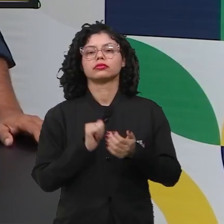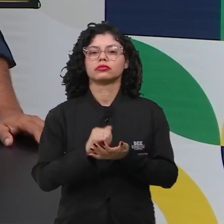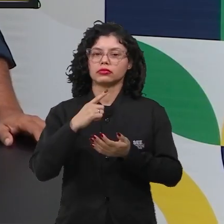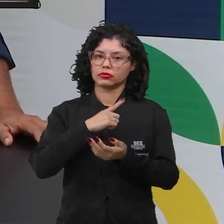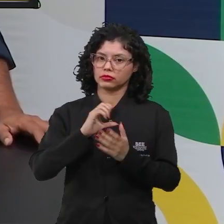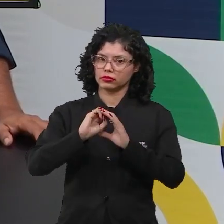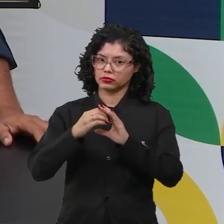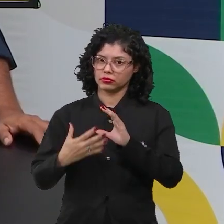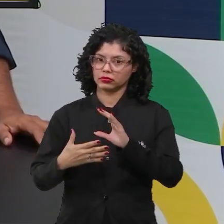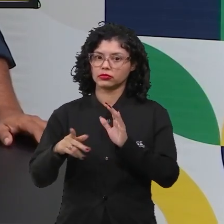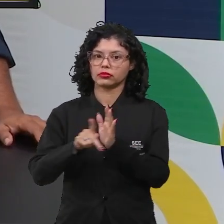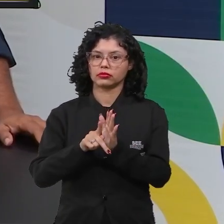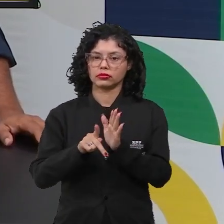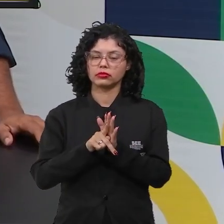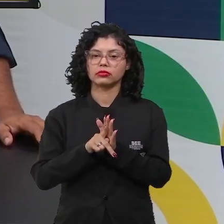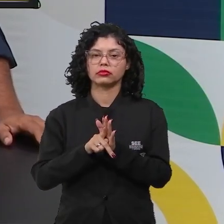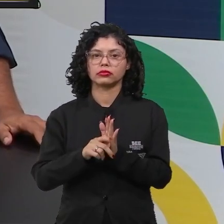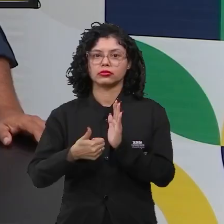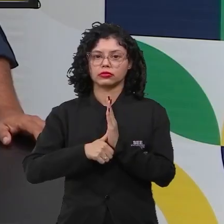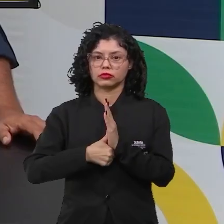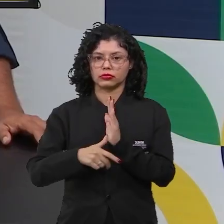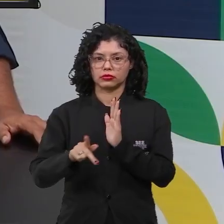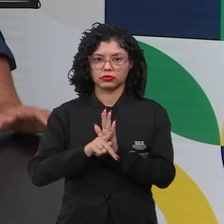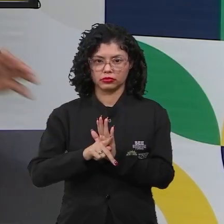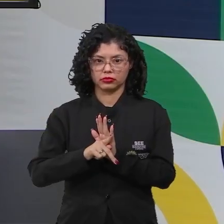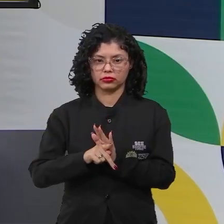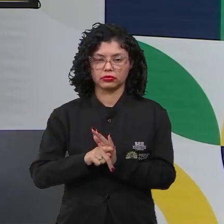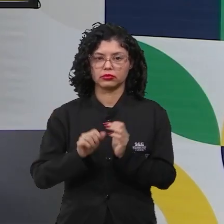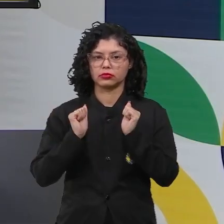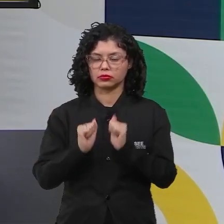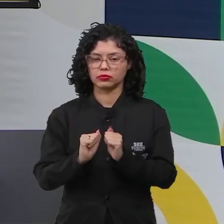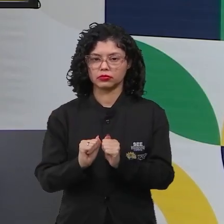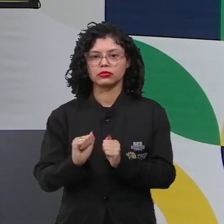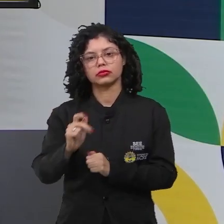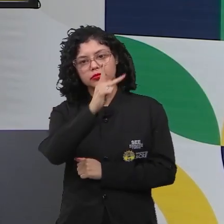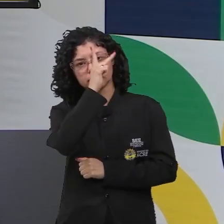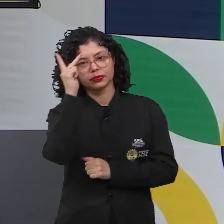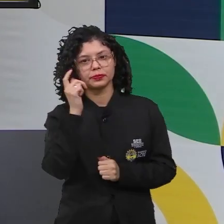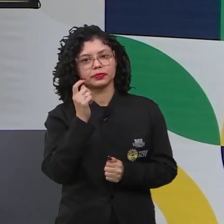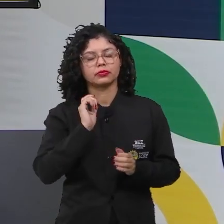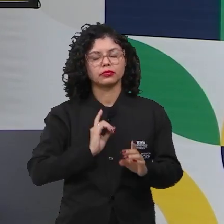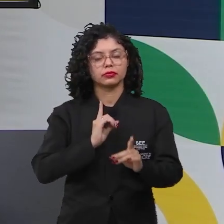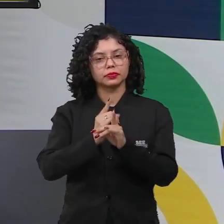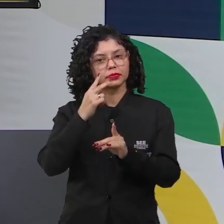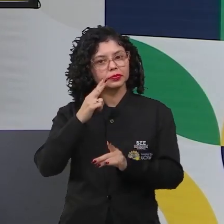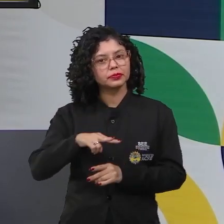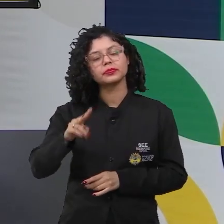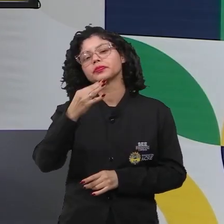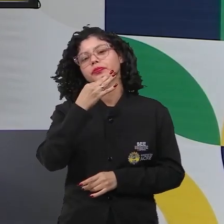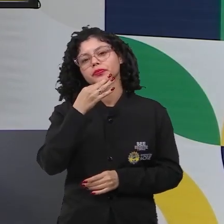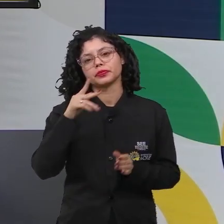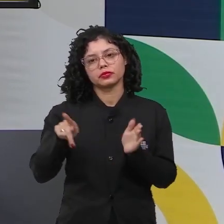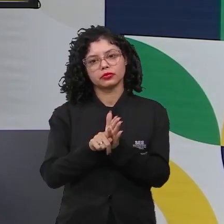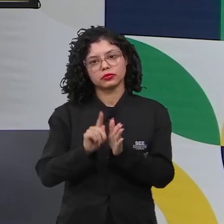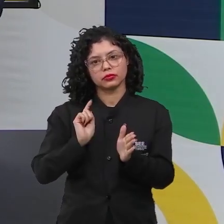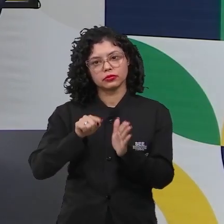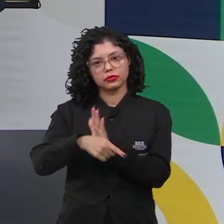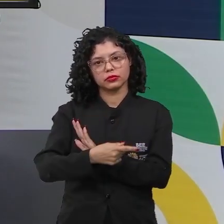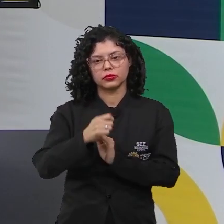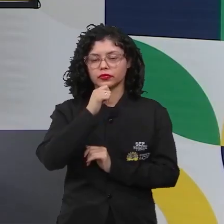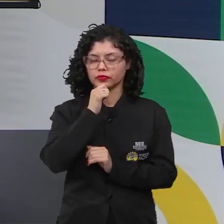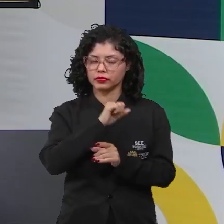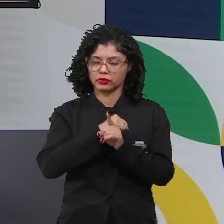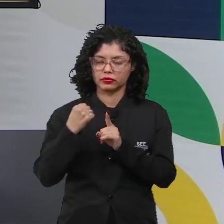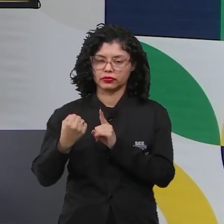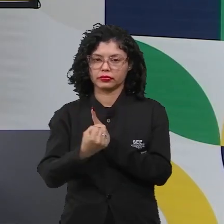esse caráter da identidade, de permitir com que o indivíduo se identifique e se reconheça dentro daquele contexto social